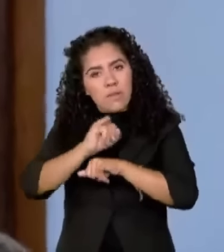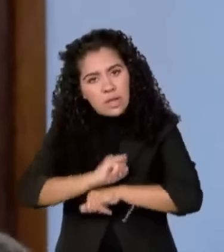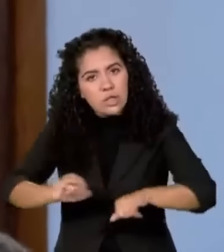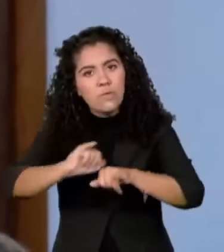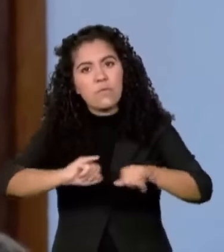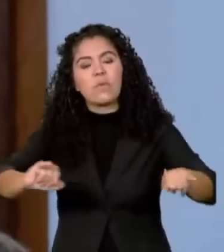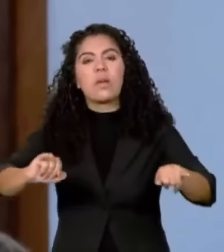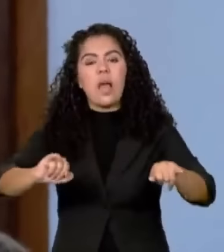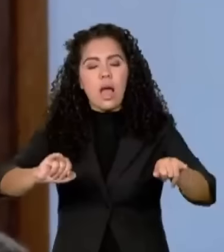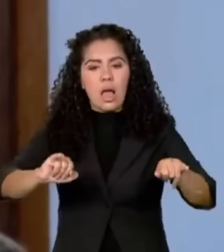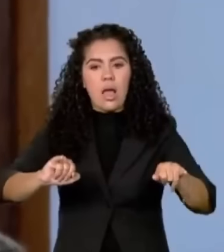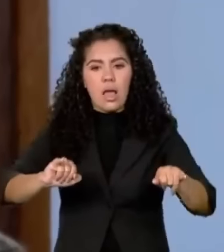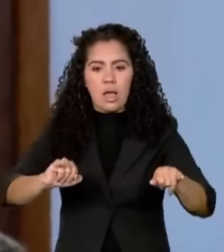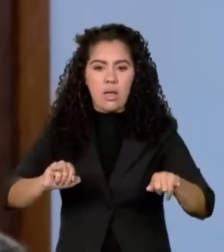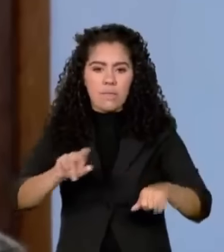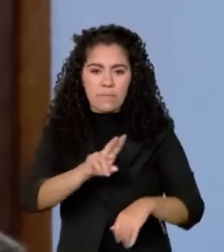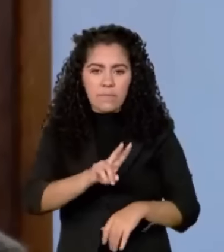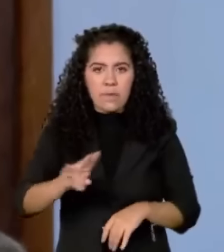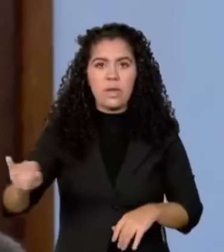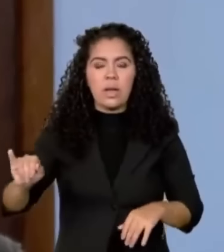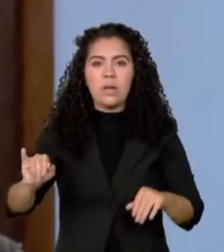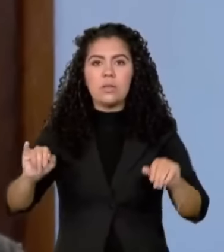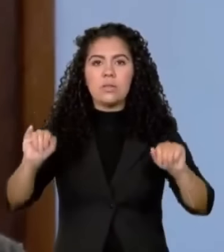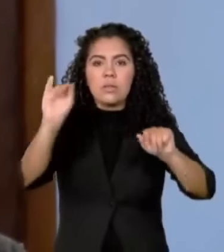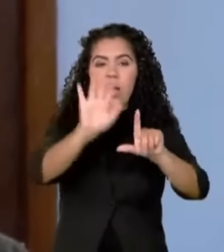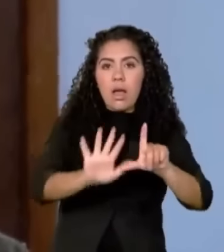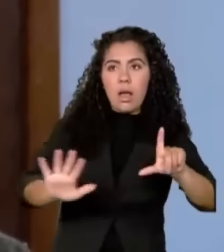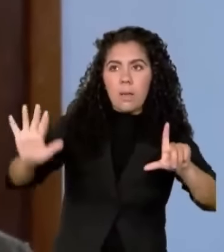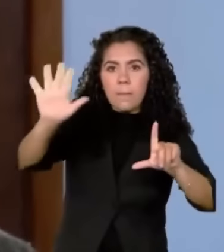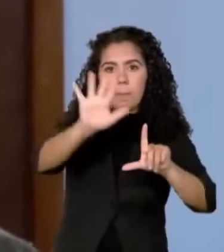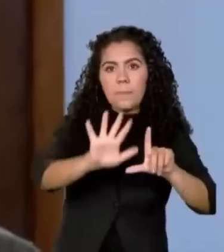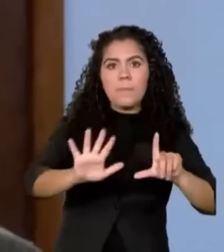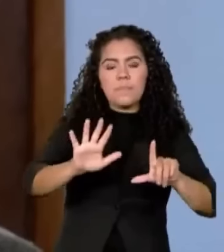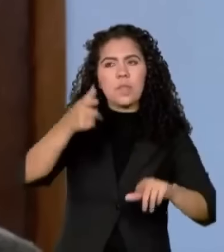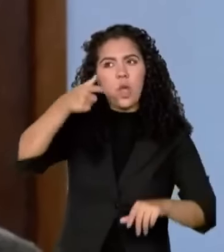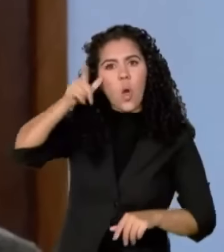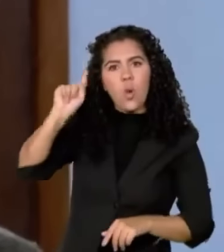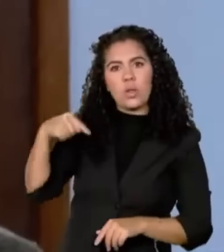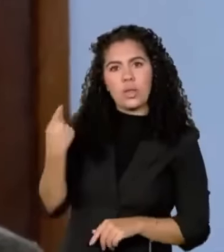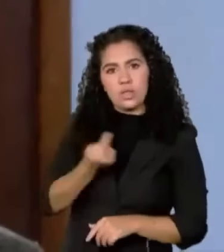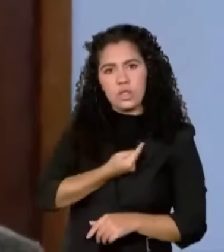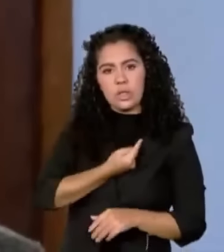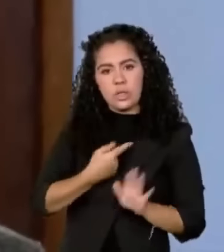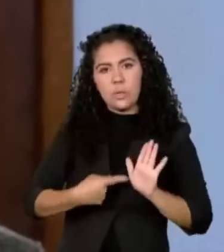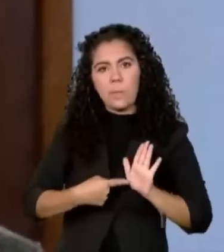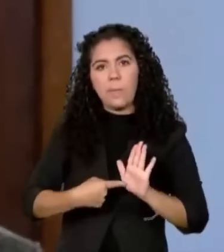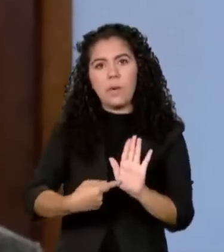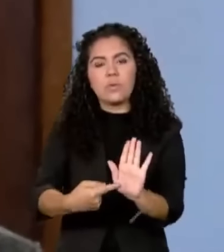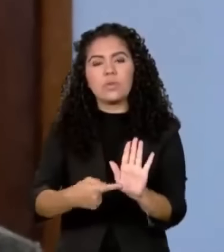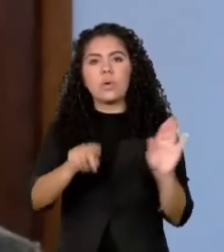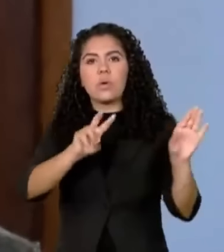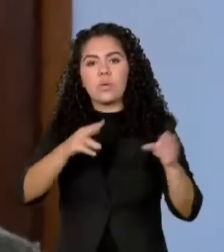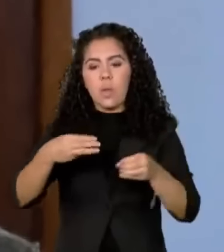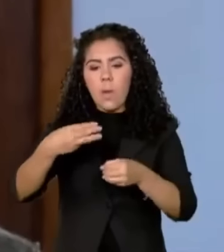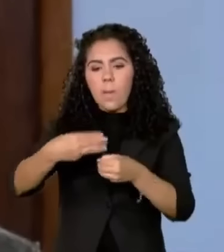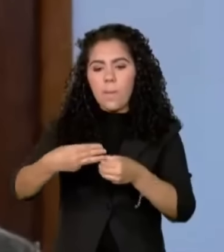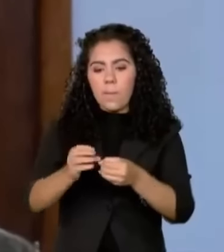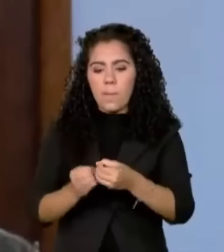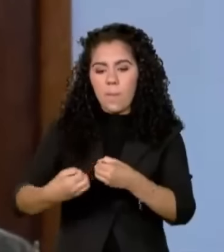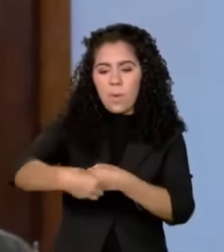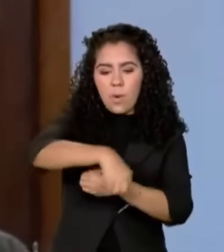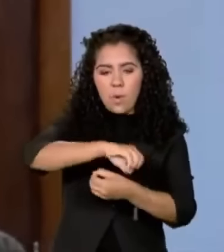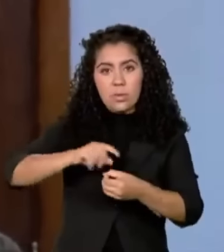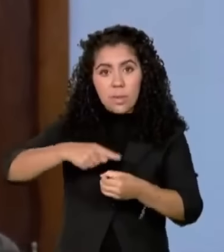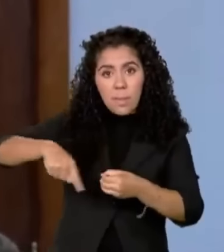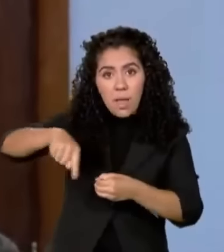em breve, se é que já não divulgou, o mapa que nós divulgamos ontem ainda, sobre municípios que estão sendo